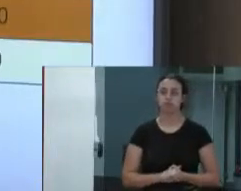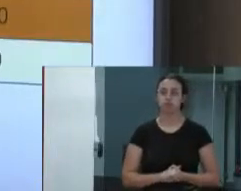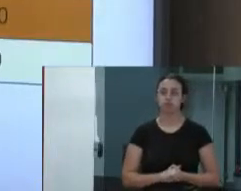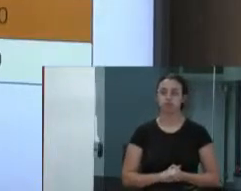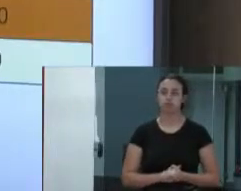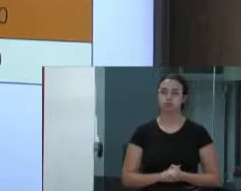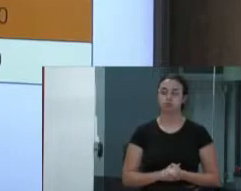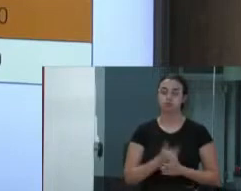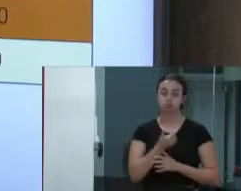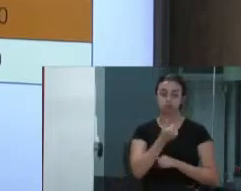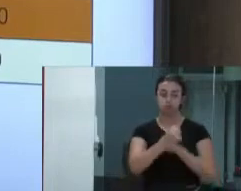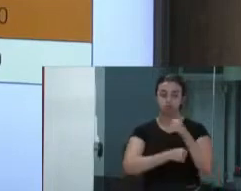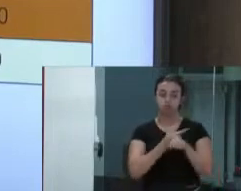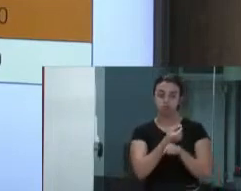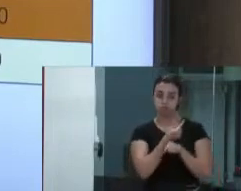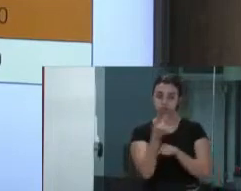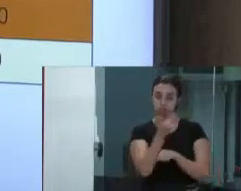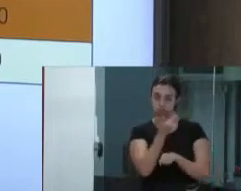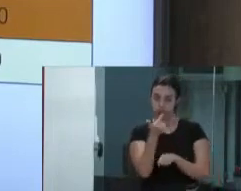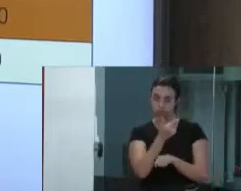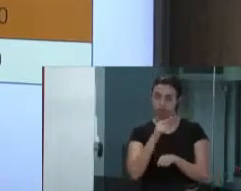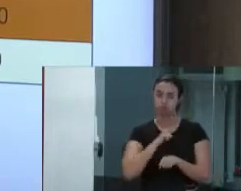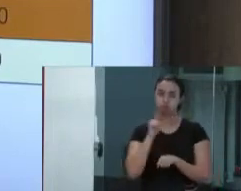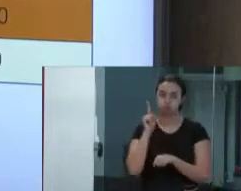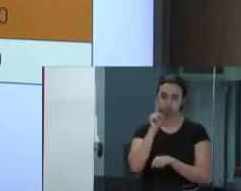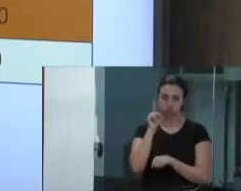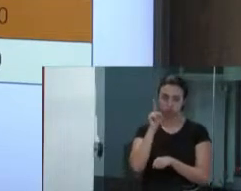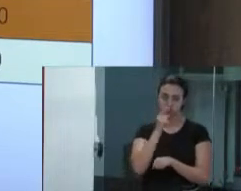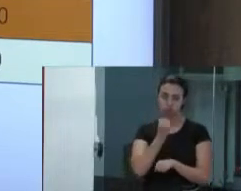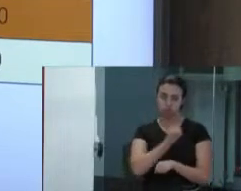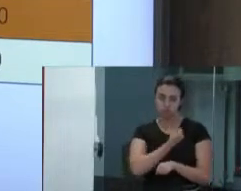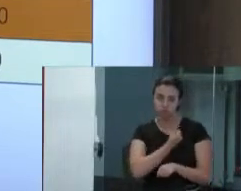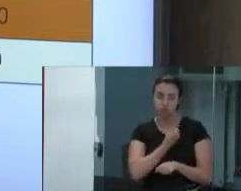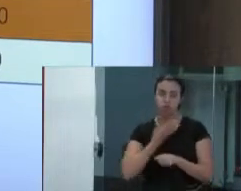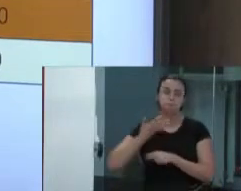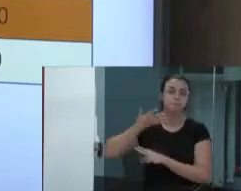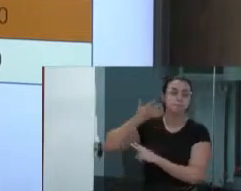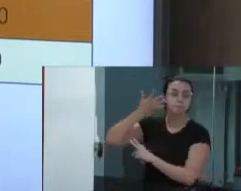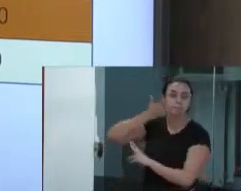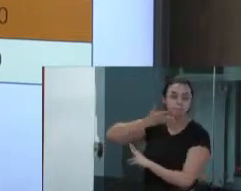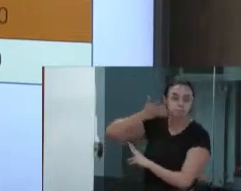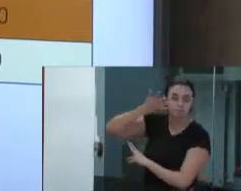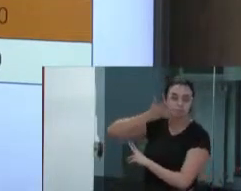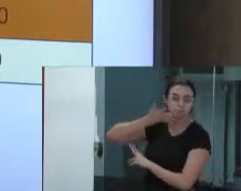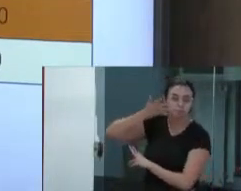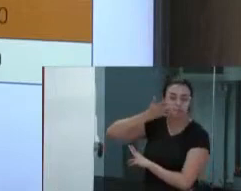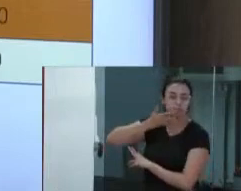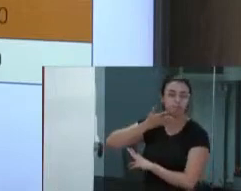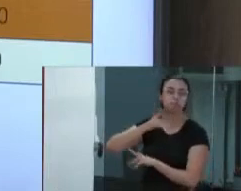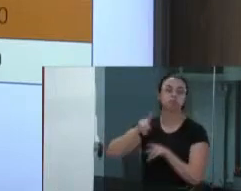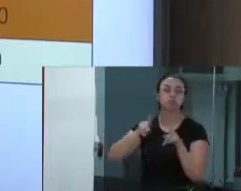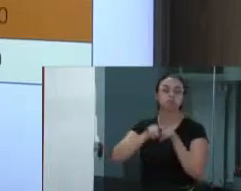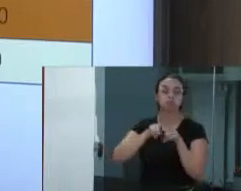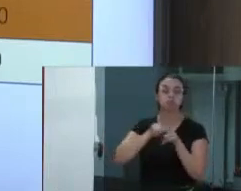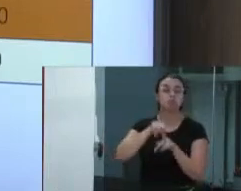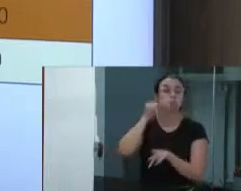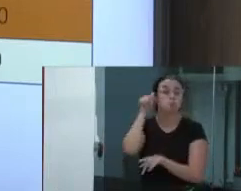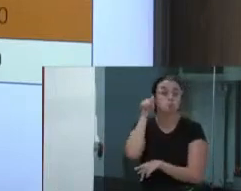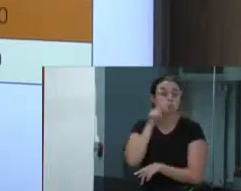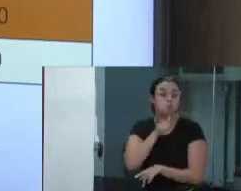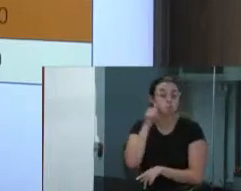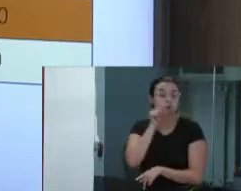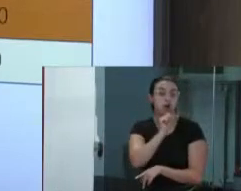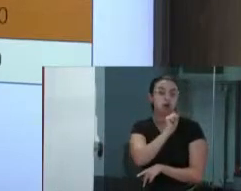E aí nós tivemos em 2022, né, esses números de atendimento, as palestras, né, nós tivemos mais de 800 mulheres atendidas nas